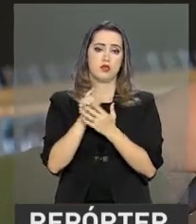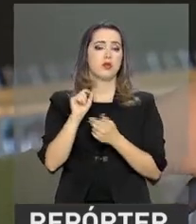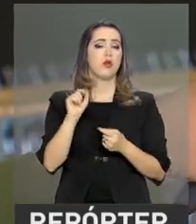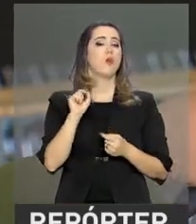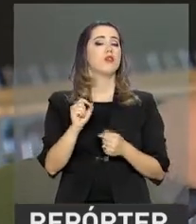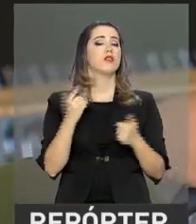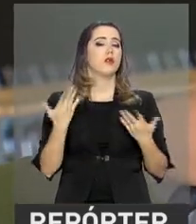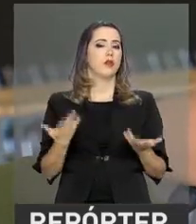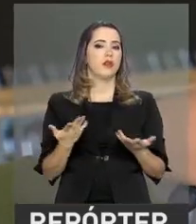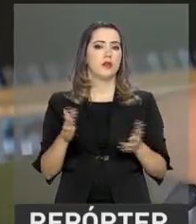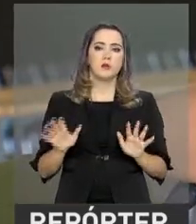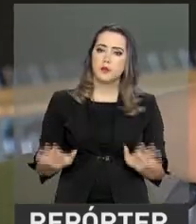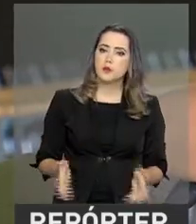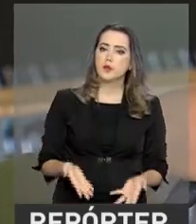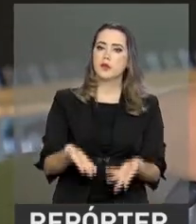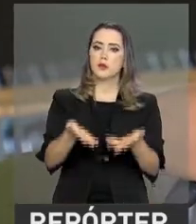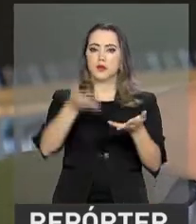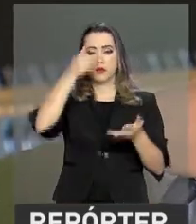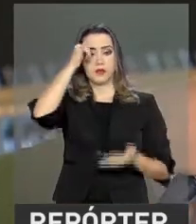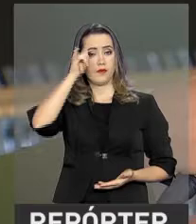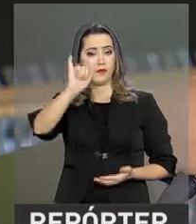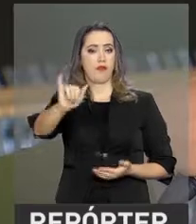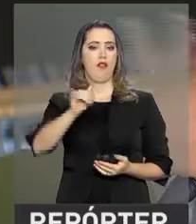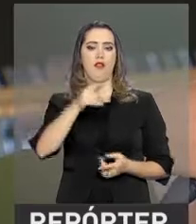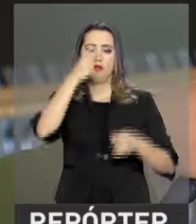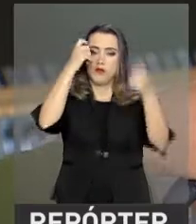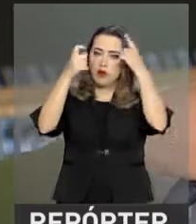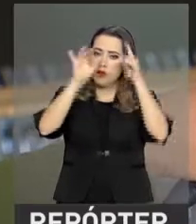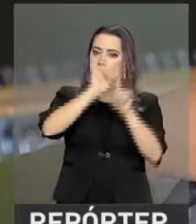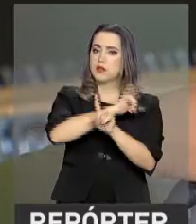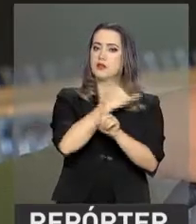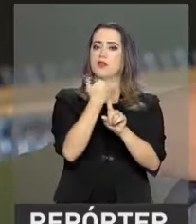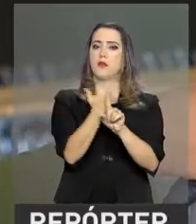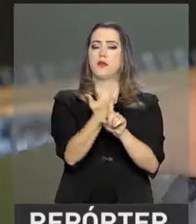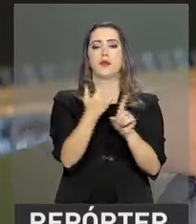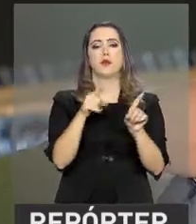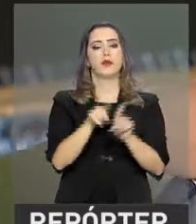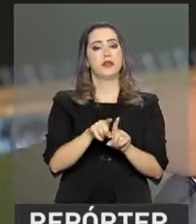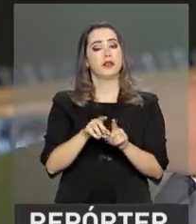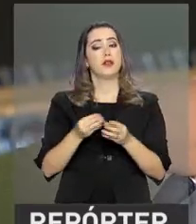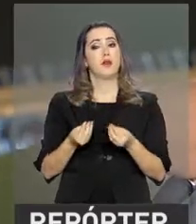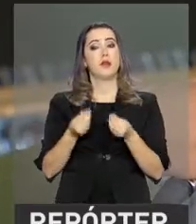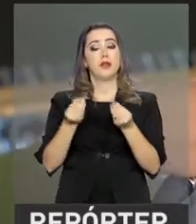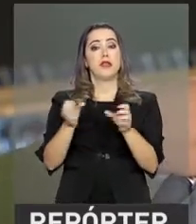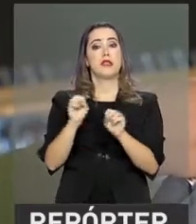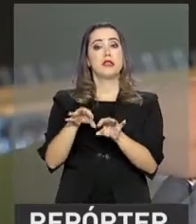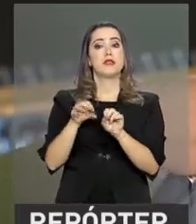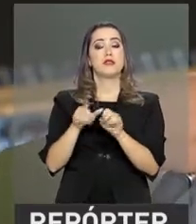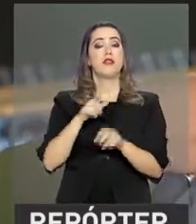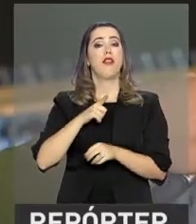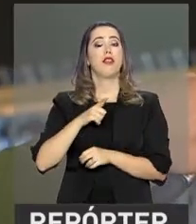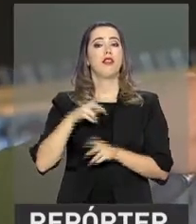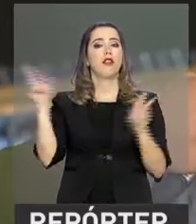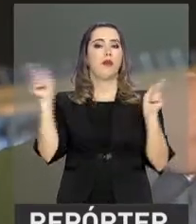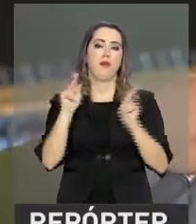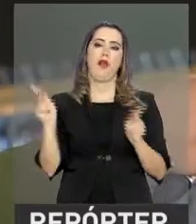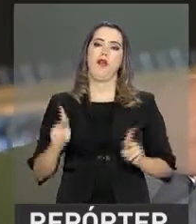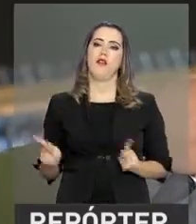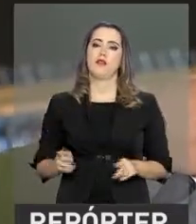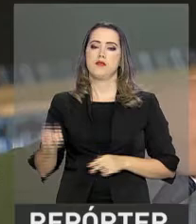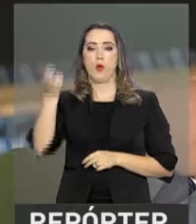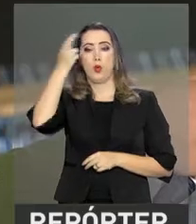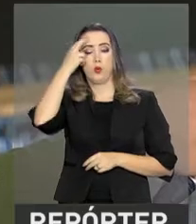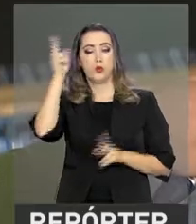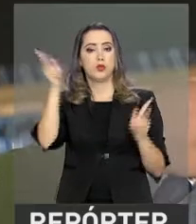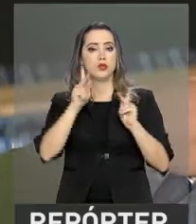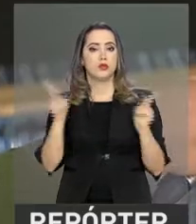ações de enfrentamento à intimidação sistemática, também promover uma cultura de paz. Isso vai muito ao encontro do Objetivo de Desenvolvimento